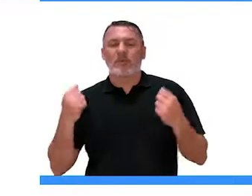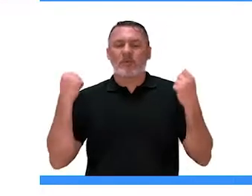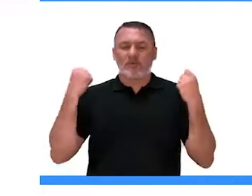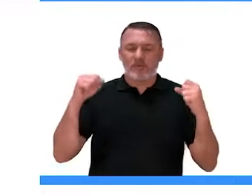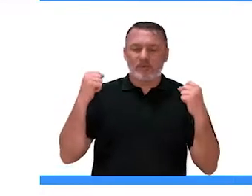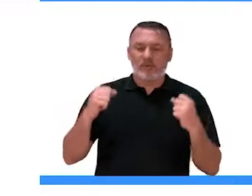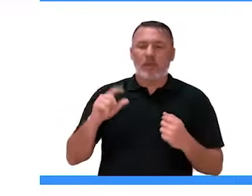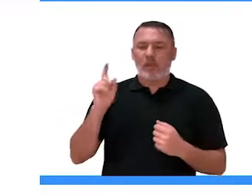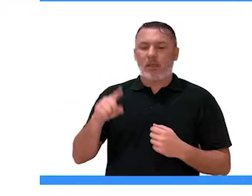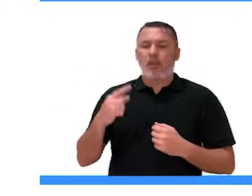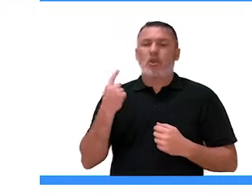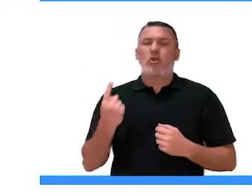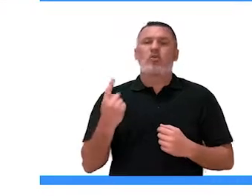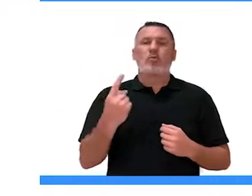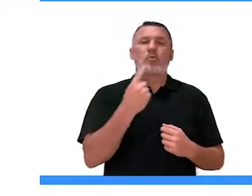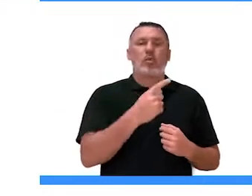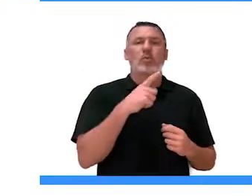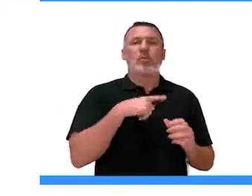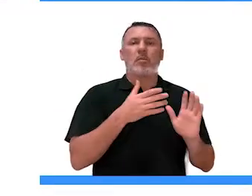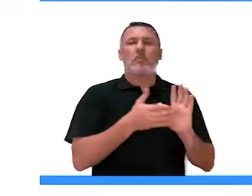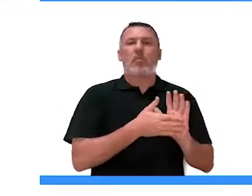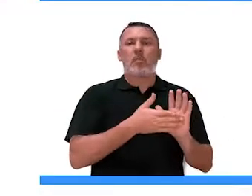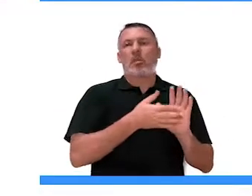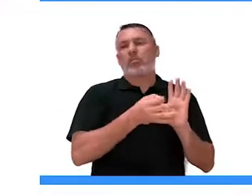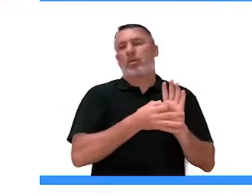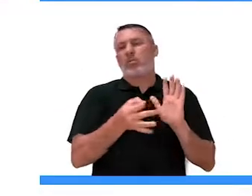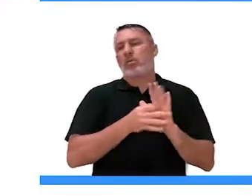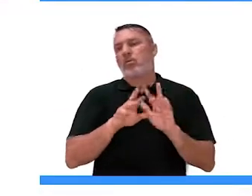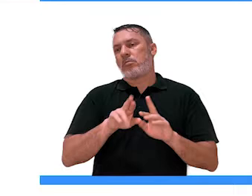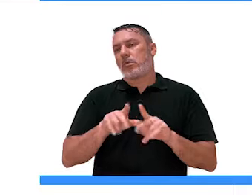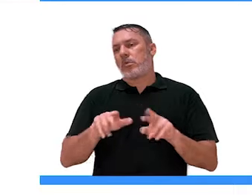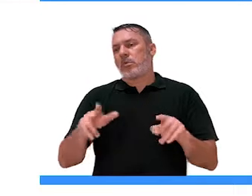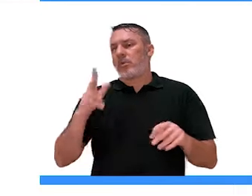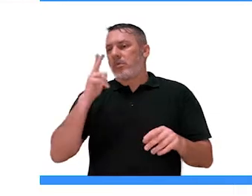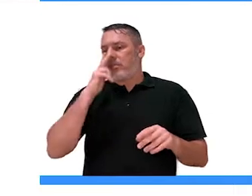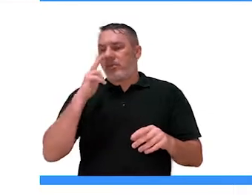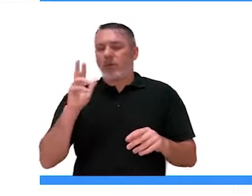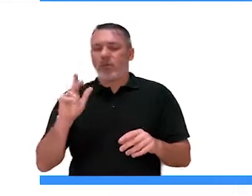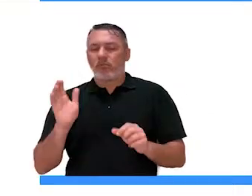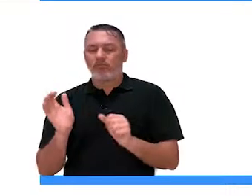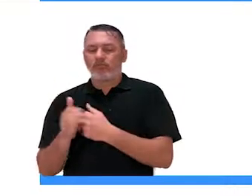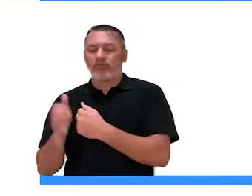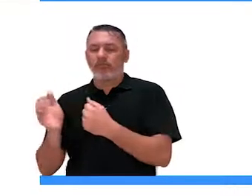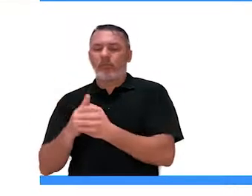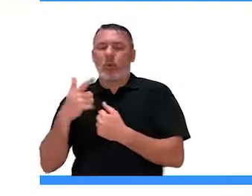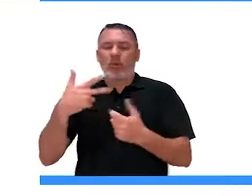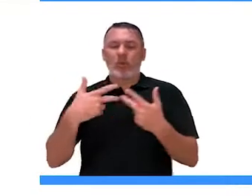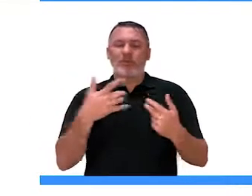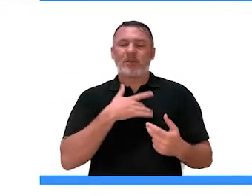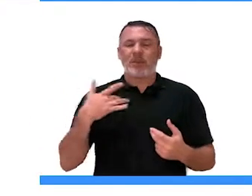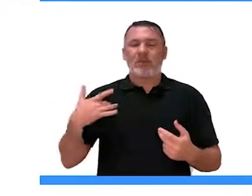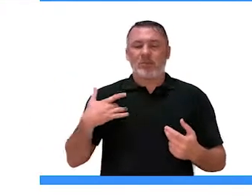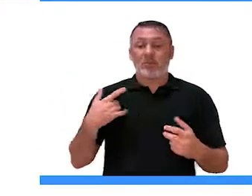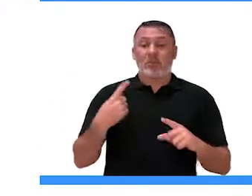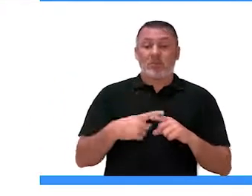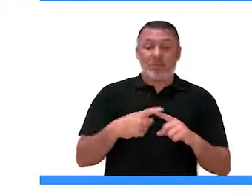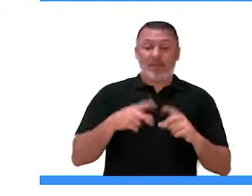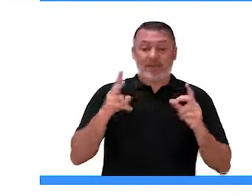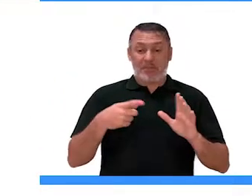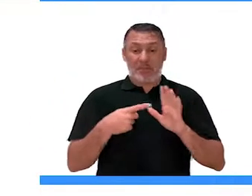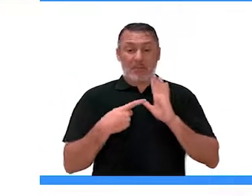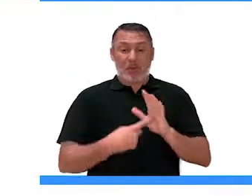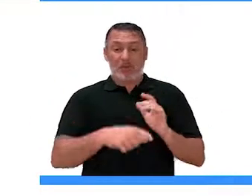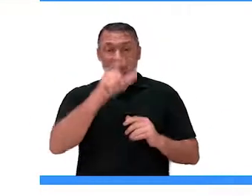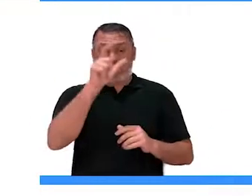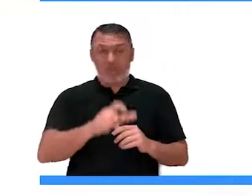caráter eminentemente individual de suas propostas, o que serve para obscurecer outros determinantes da saúde. Ou seja,